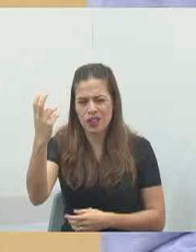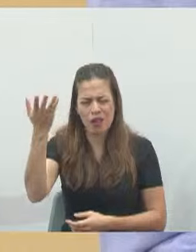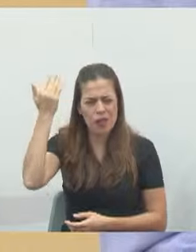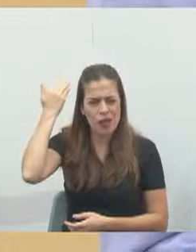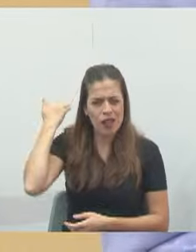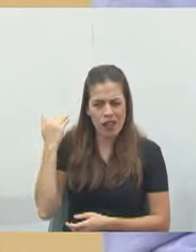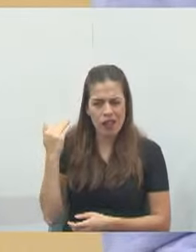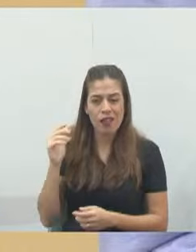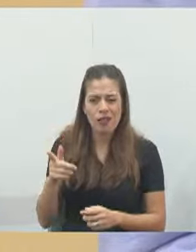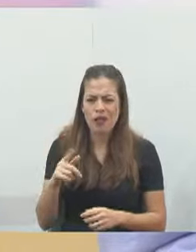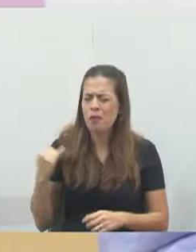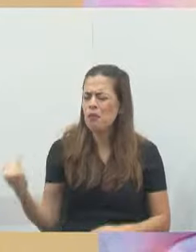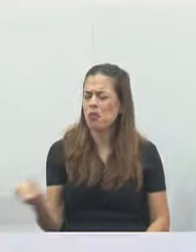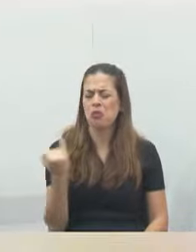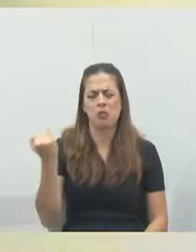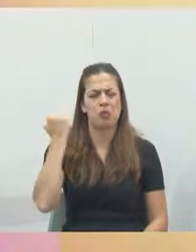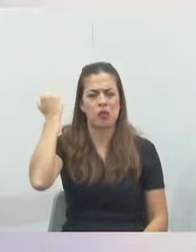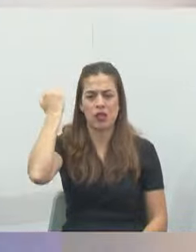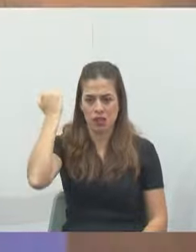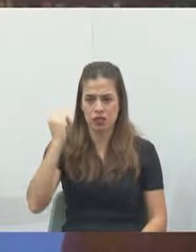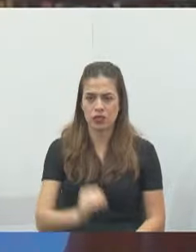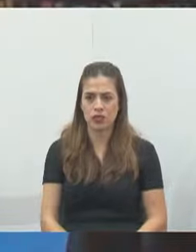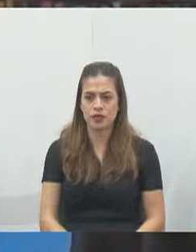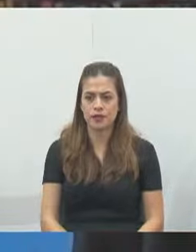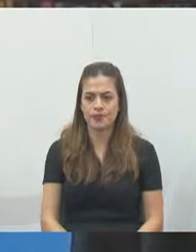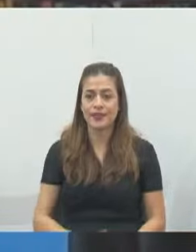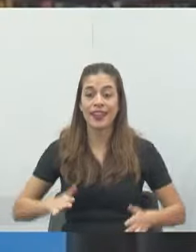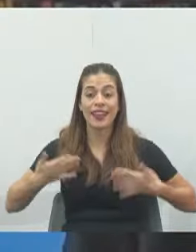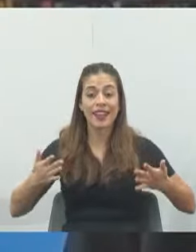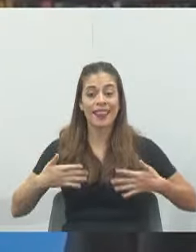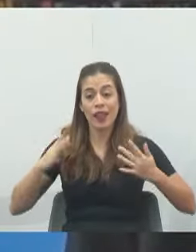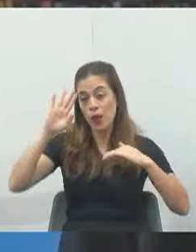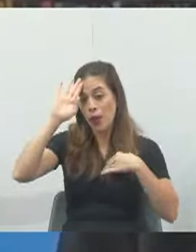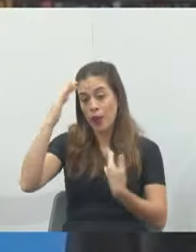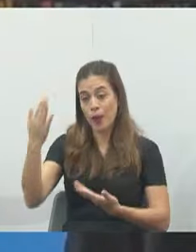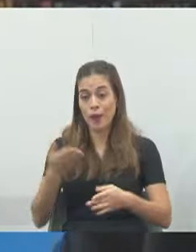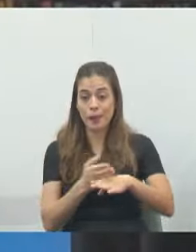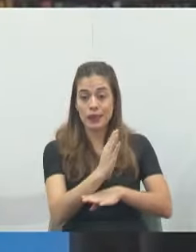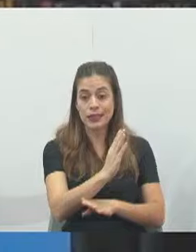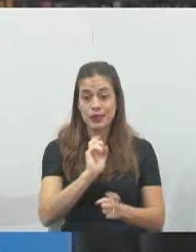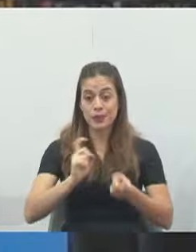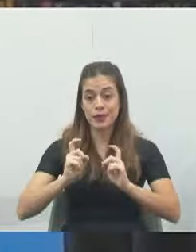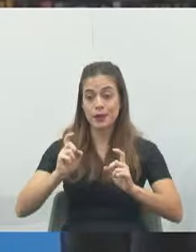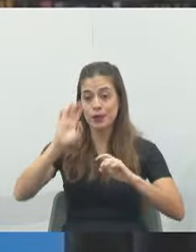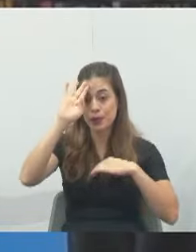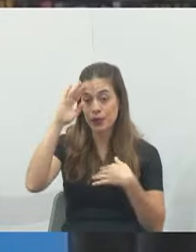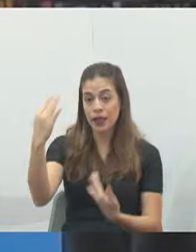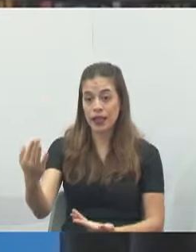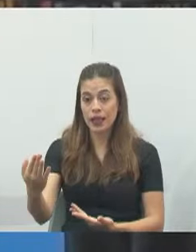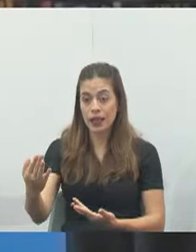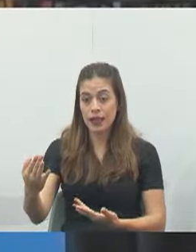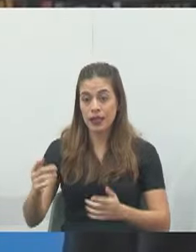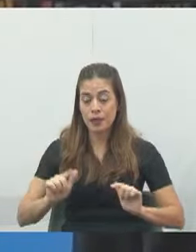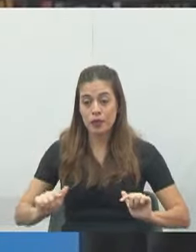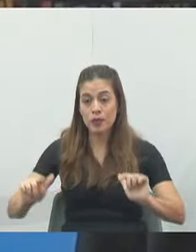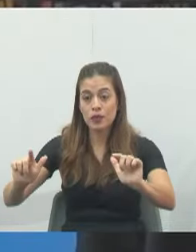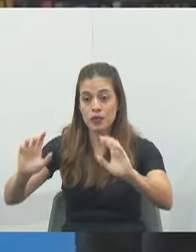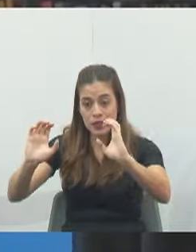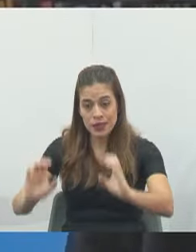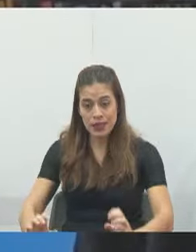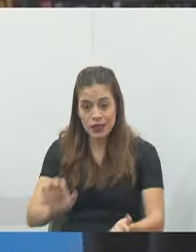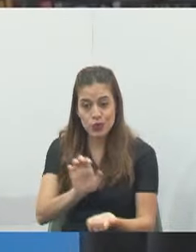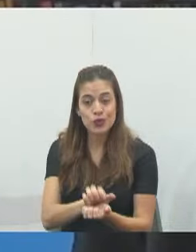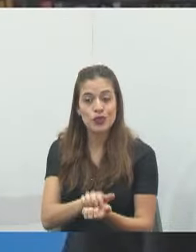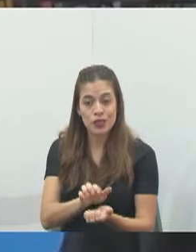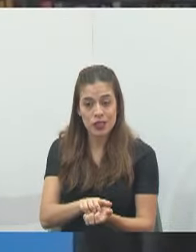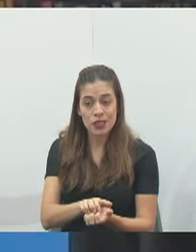época foi fundamental. É com grande alegria e honra que participo dessa sessão solene para outorgar o título de cidadão